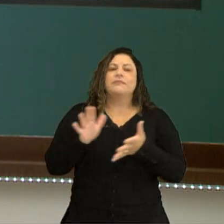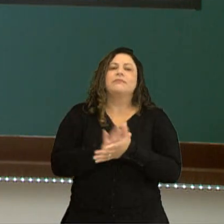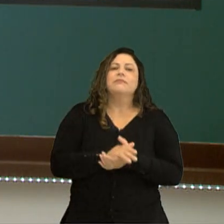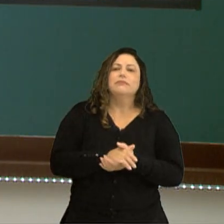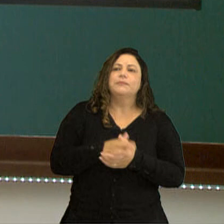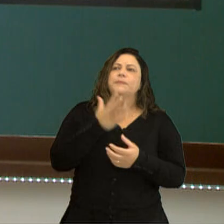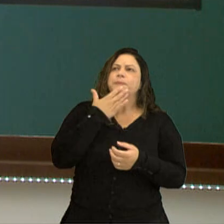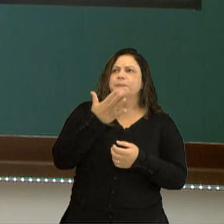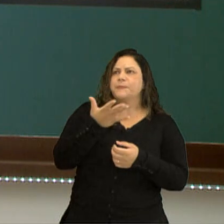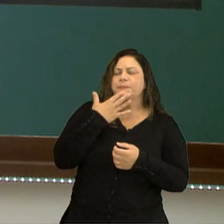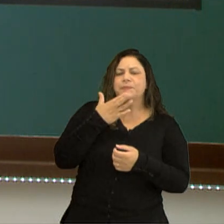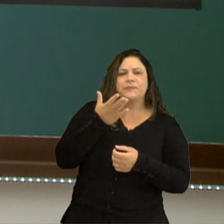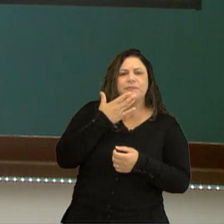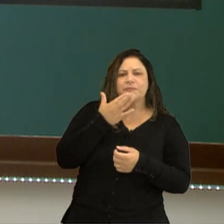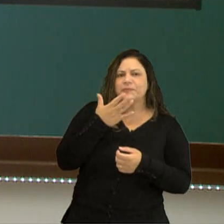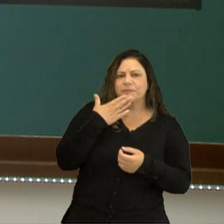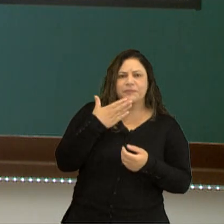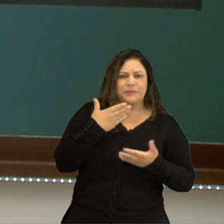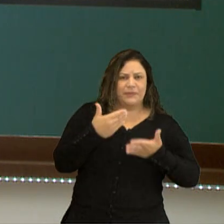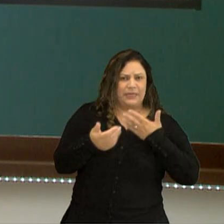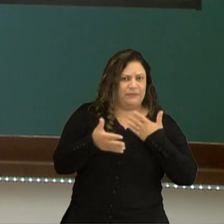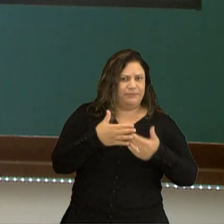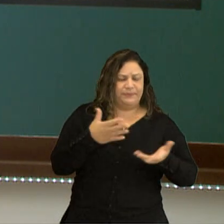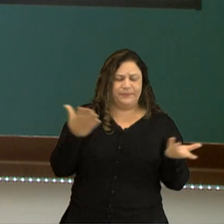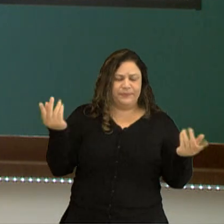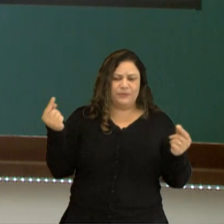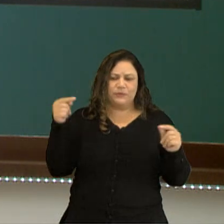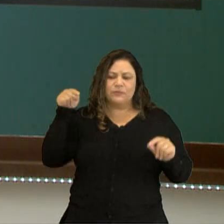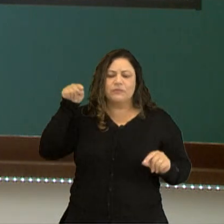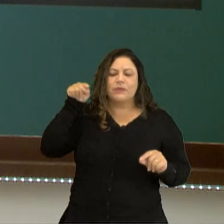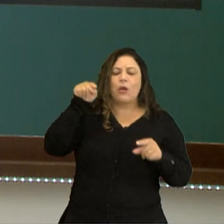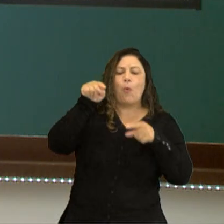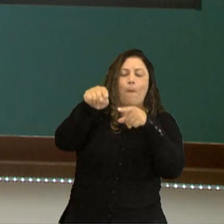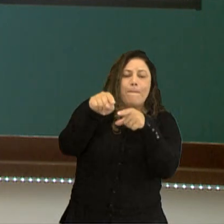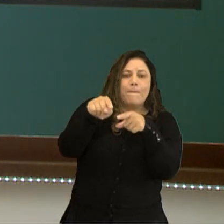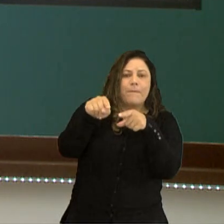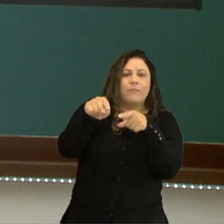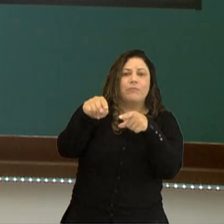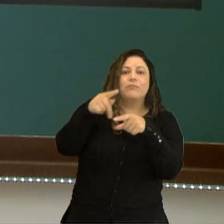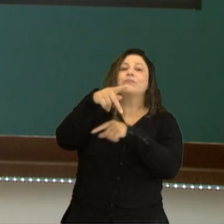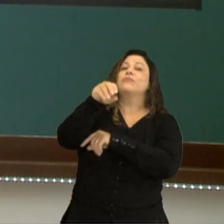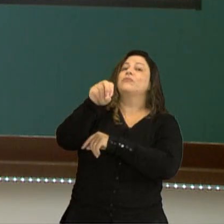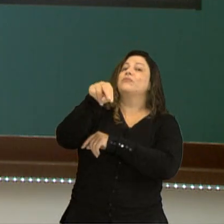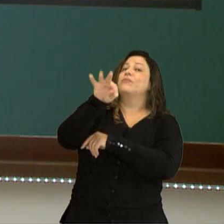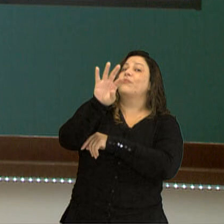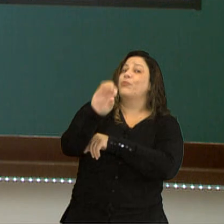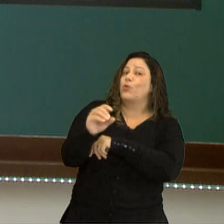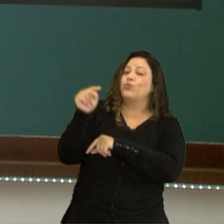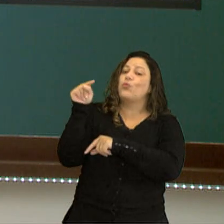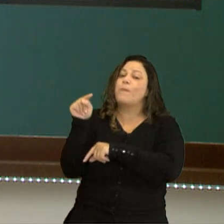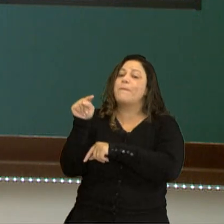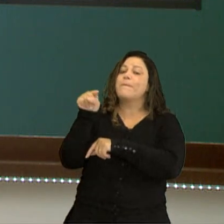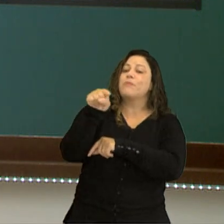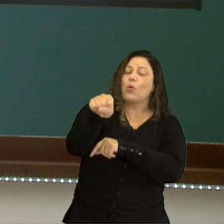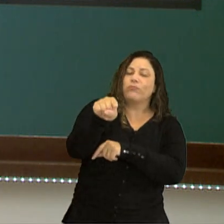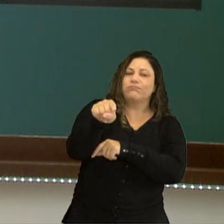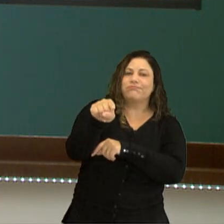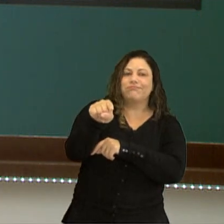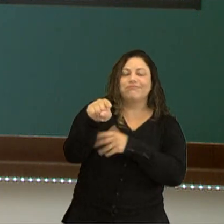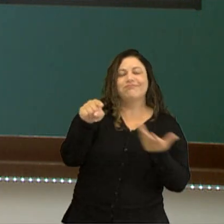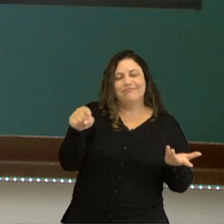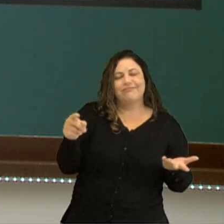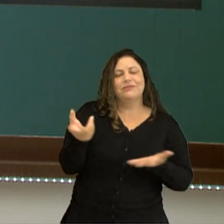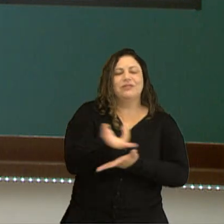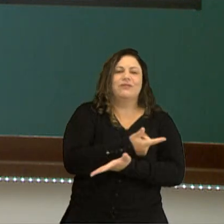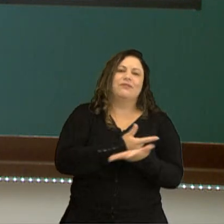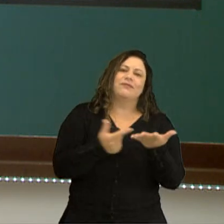lápis de cor, um lápis grafite, a primeira coisa que você faz é um ponto. A partir dali, o que você escreve ou o